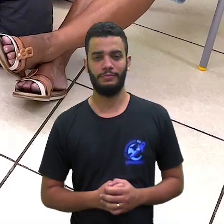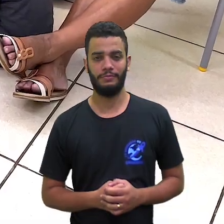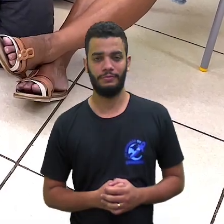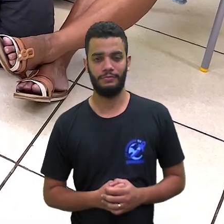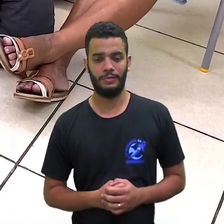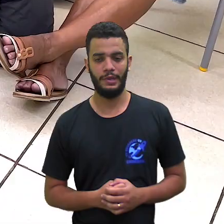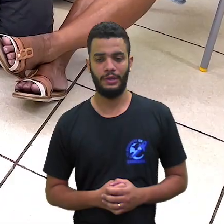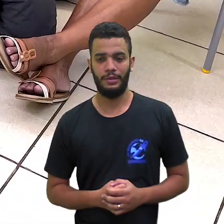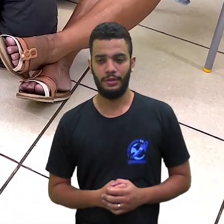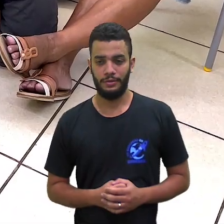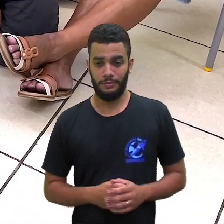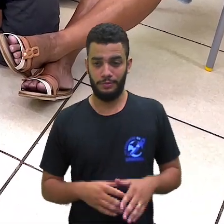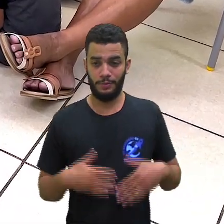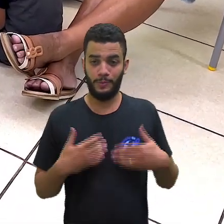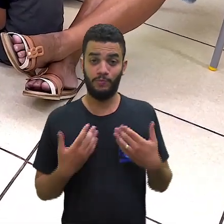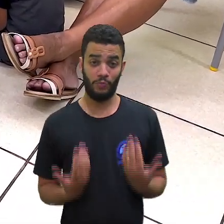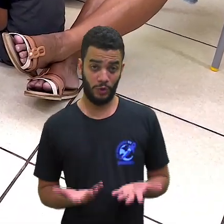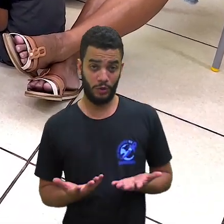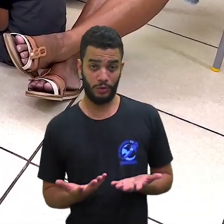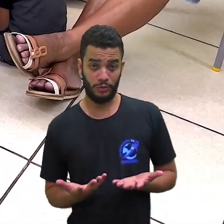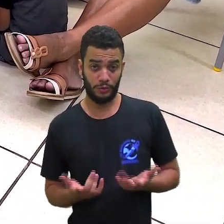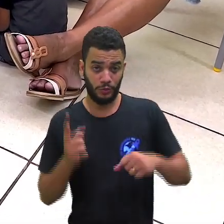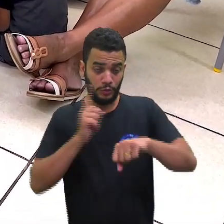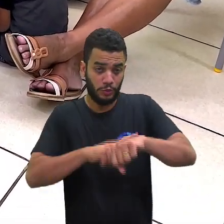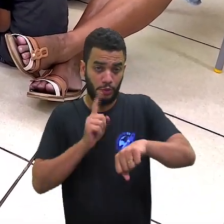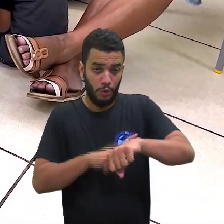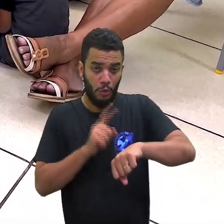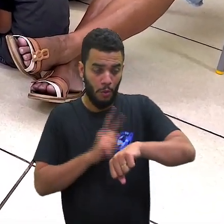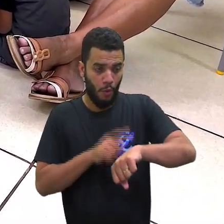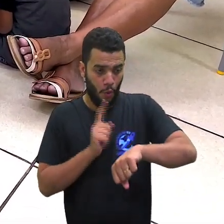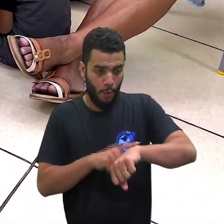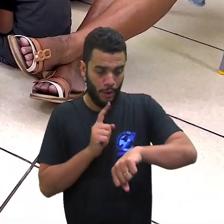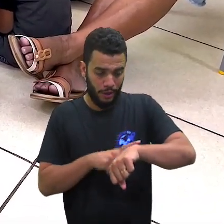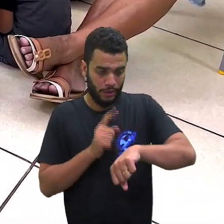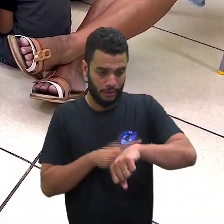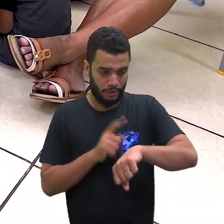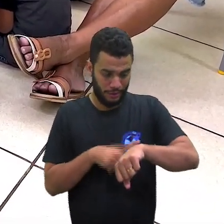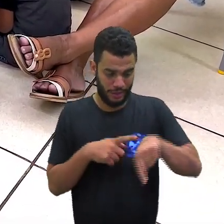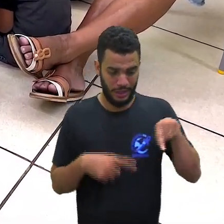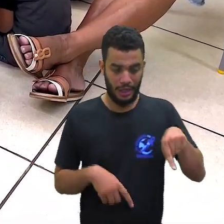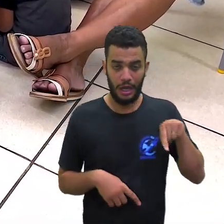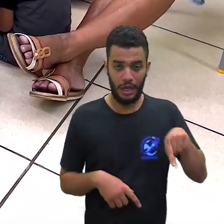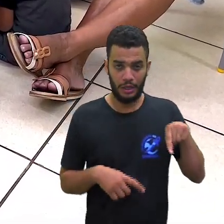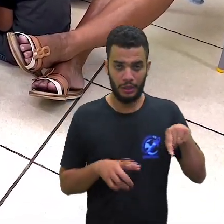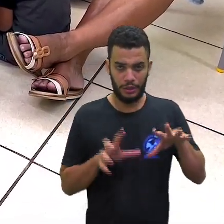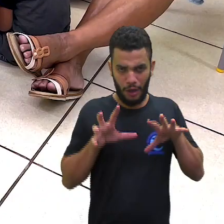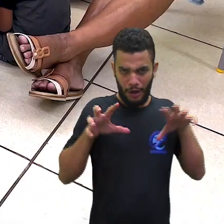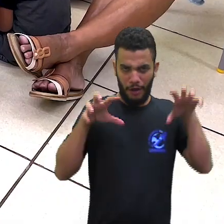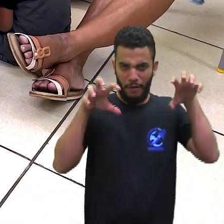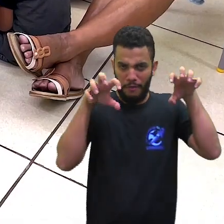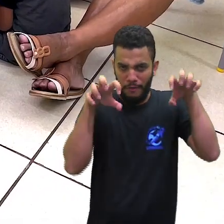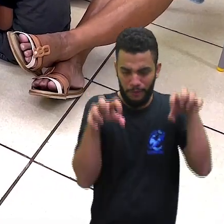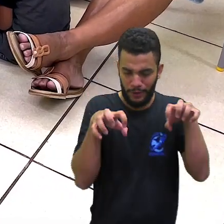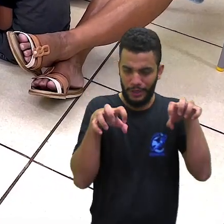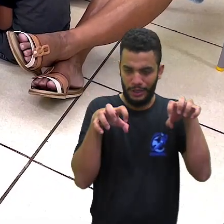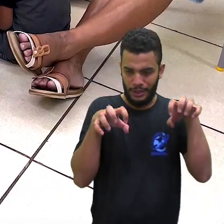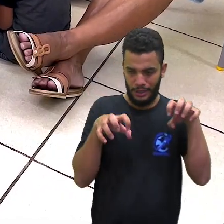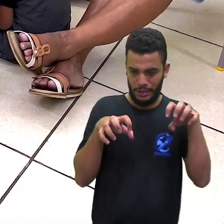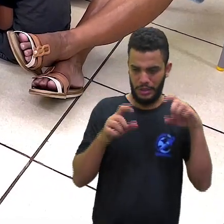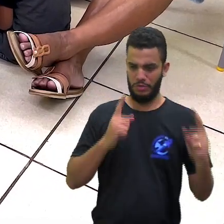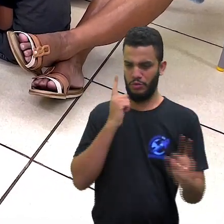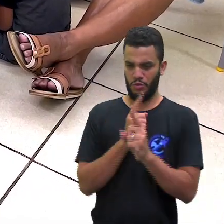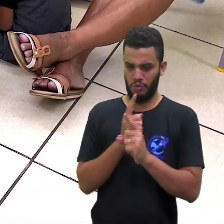Ao ver o que aconteceu, a fera, que já conhecia as maldades da bruxa, entrou no